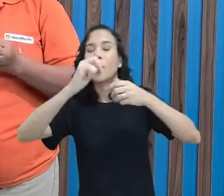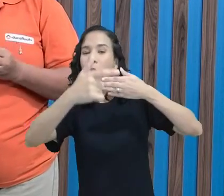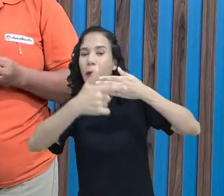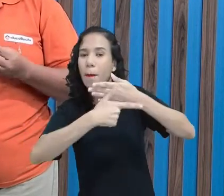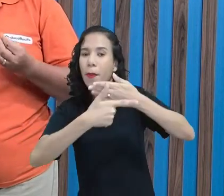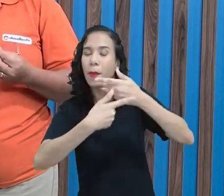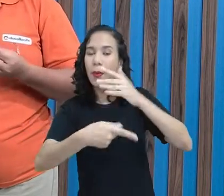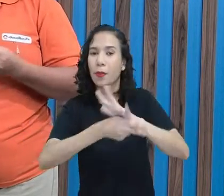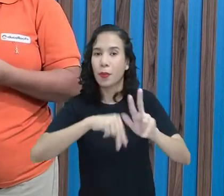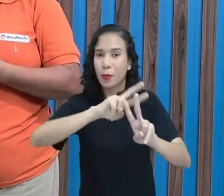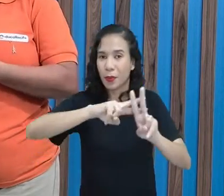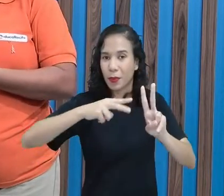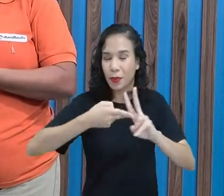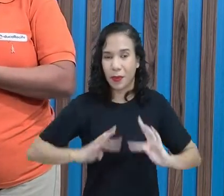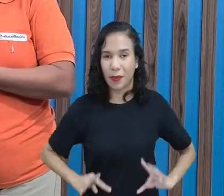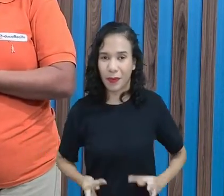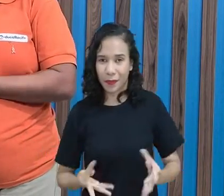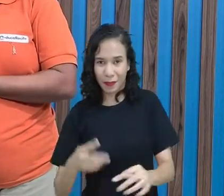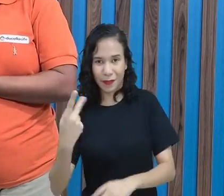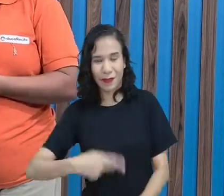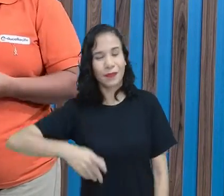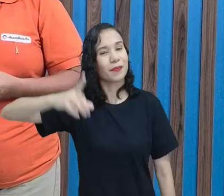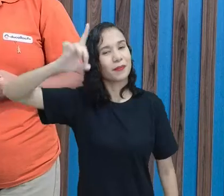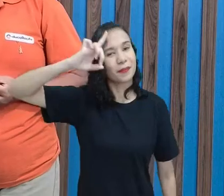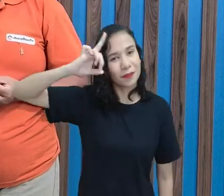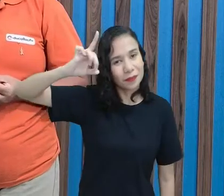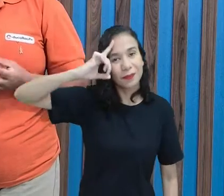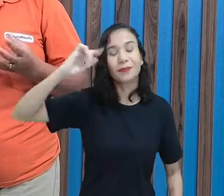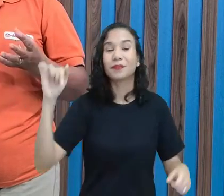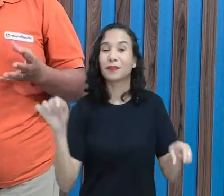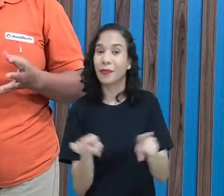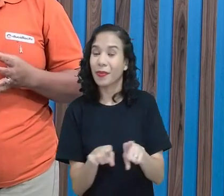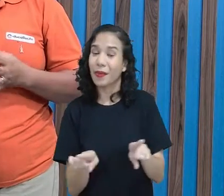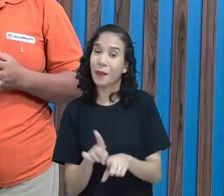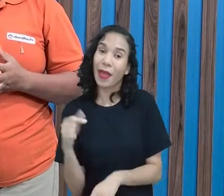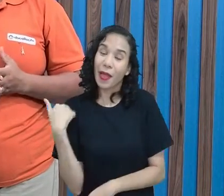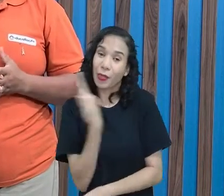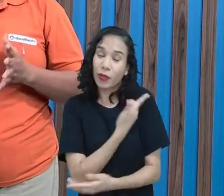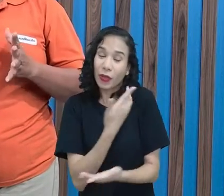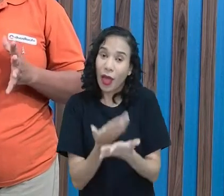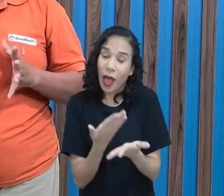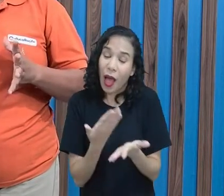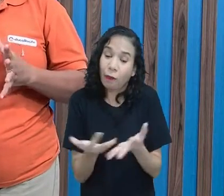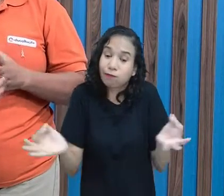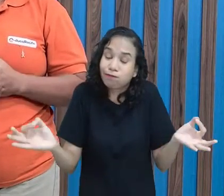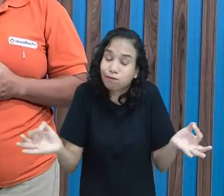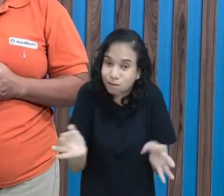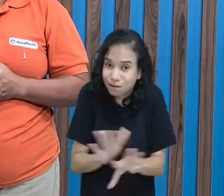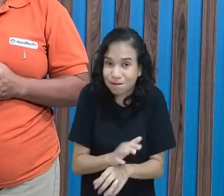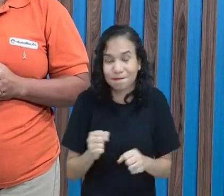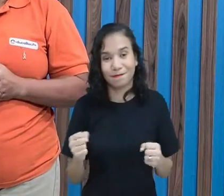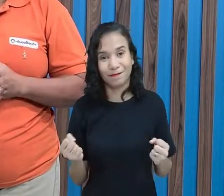dos recursos tecnológicos no nosso dia a dia e a nossa aula vai ficando por